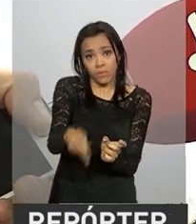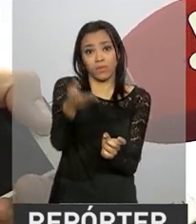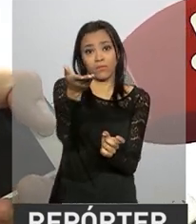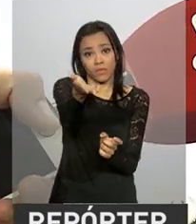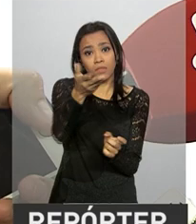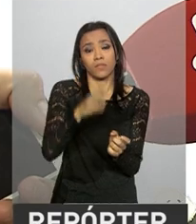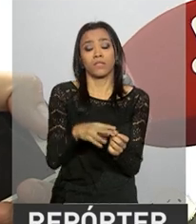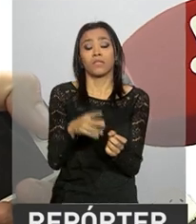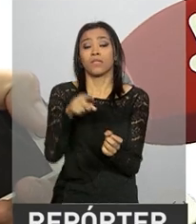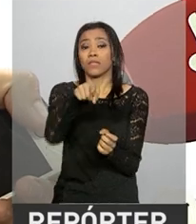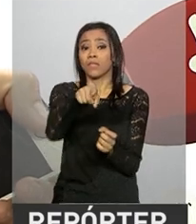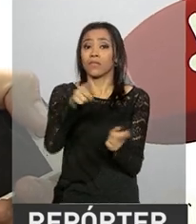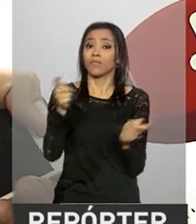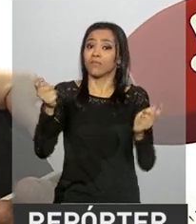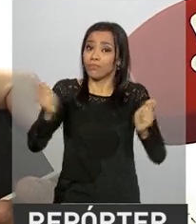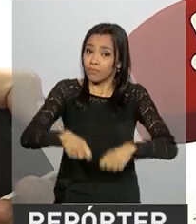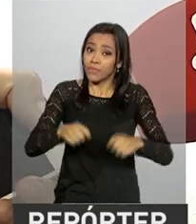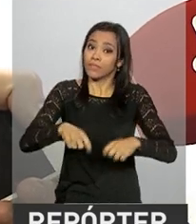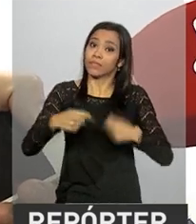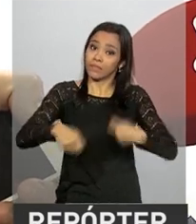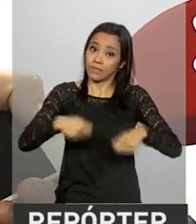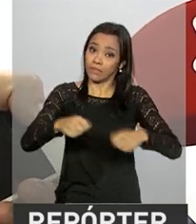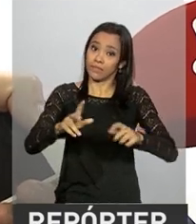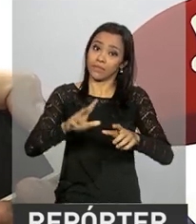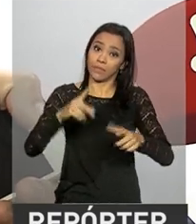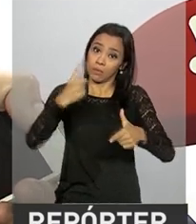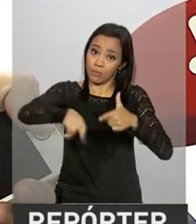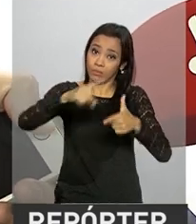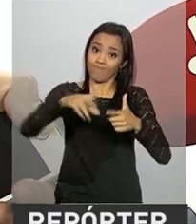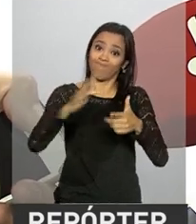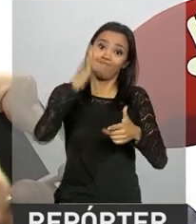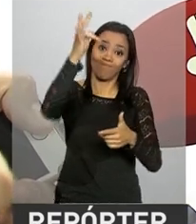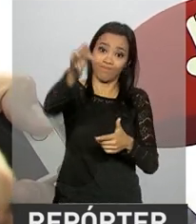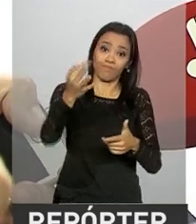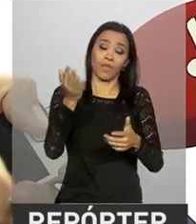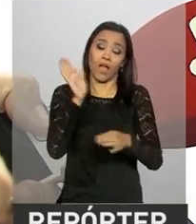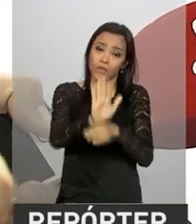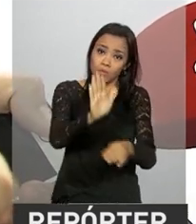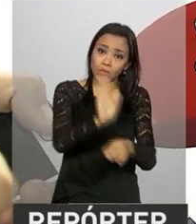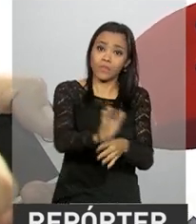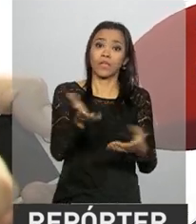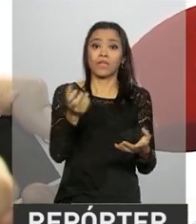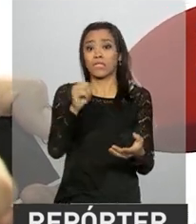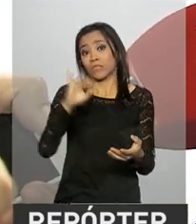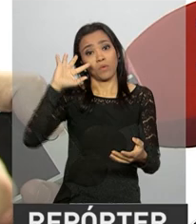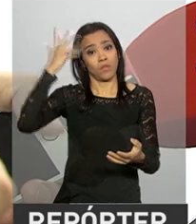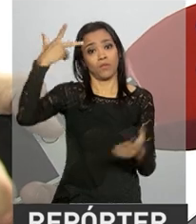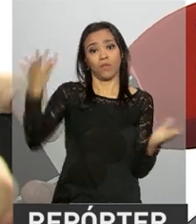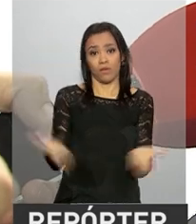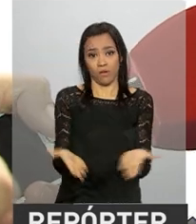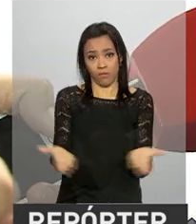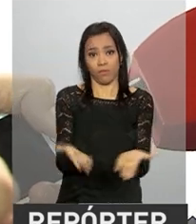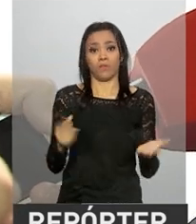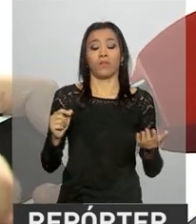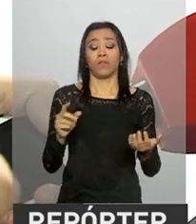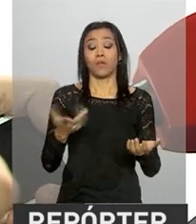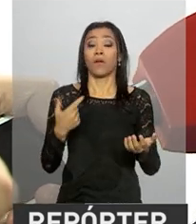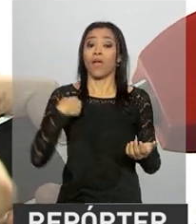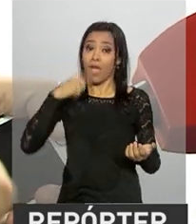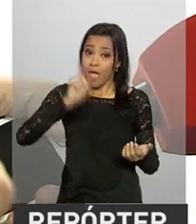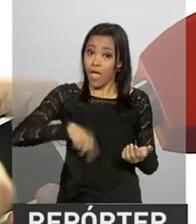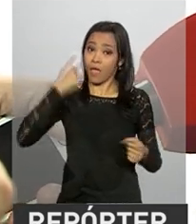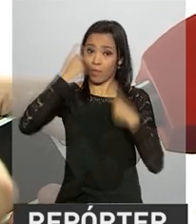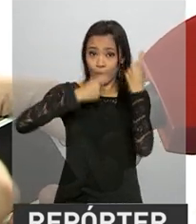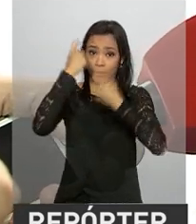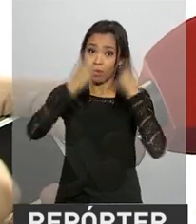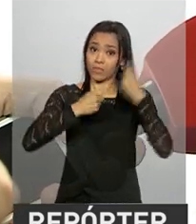a capacidade que esse sistema terá no futuro de cumprir com seus benefícios, cumprir com suas obrigações. Então, acho que essa é a maior